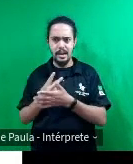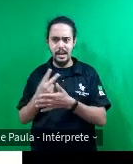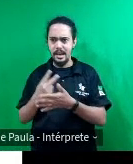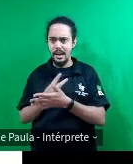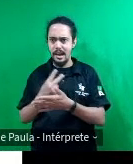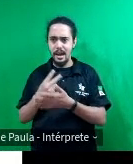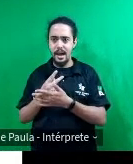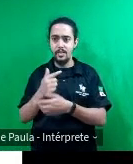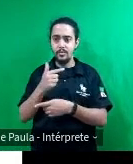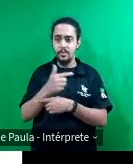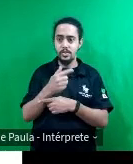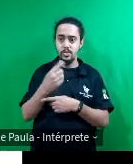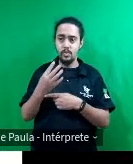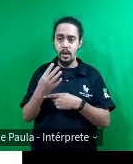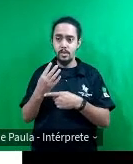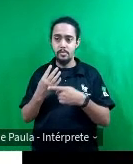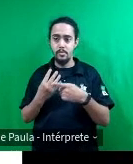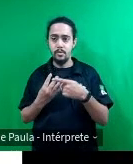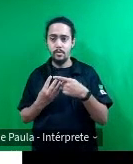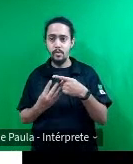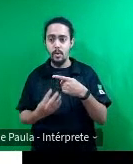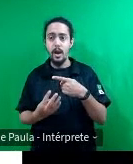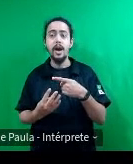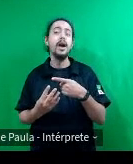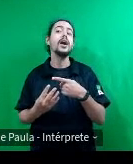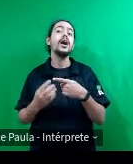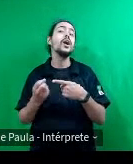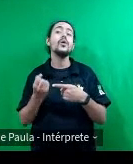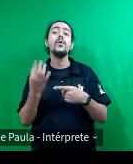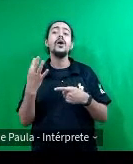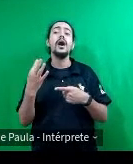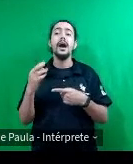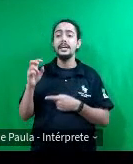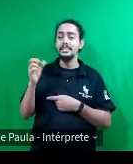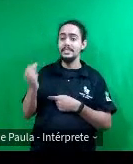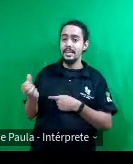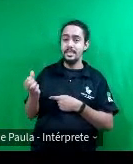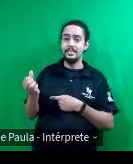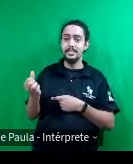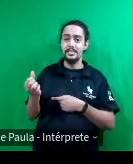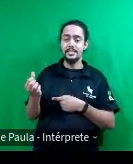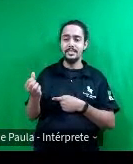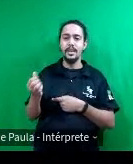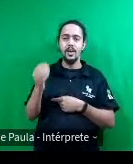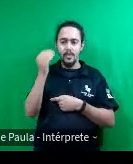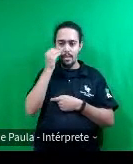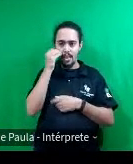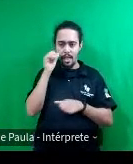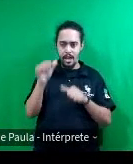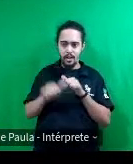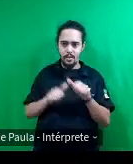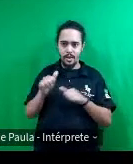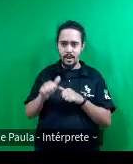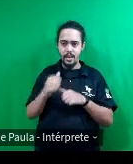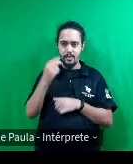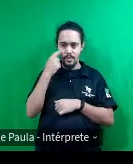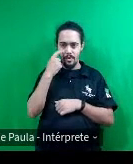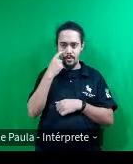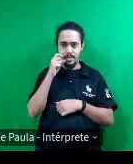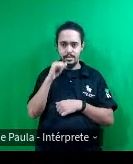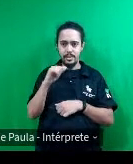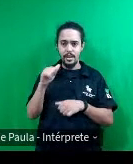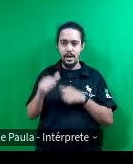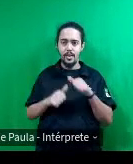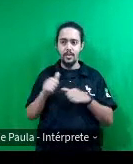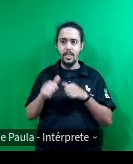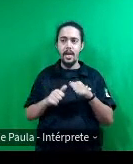24 dividido por 4 é igual a 6. Será que eu consigo alterar aqui na hora? Vamos ver aqui, ó. Já para corrigir online